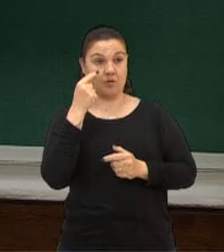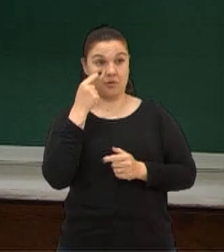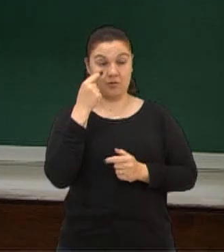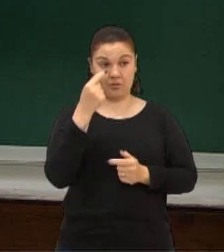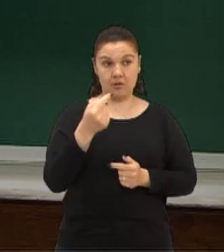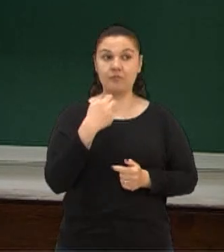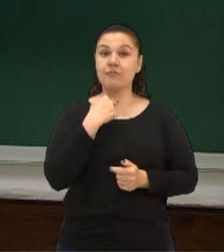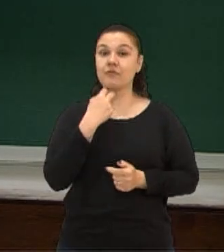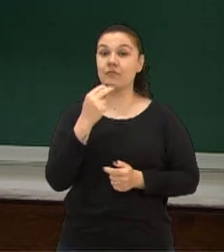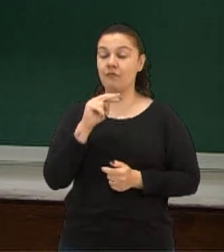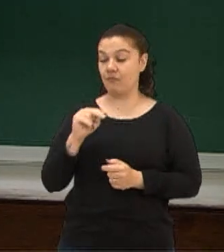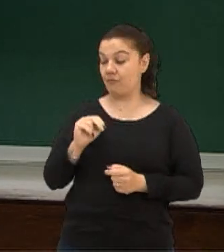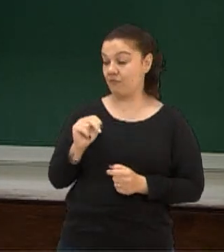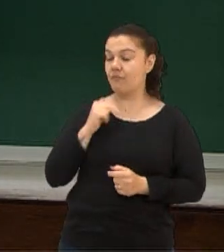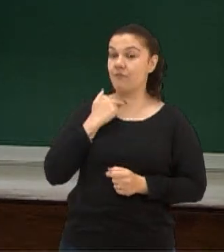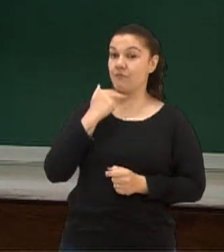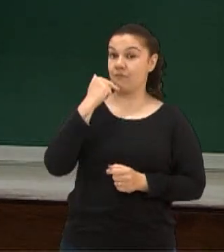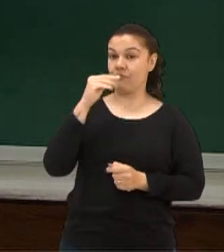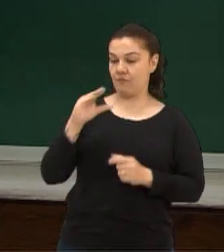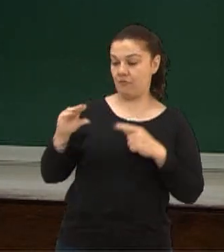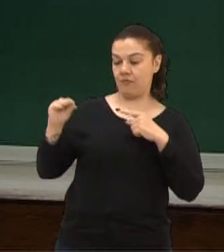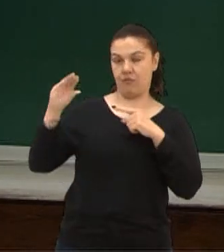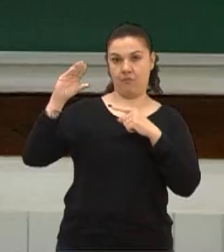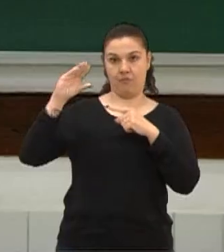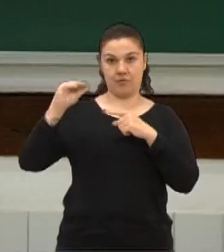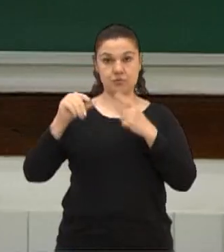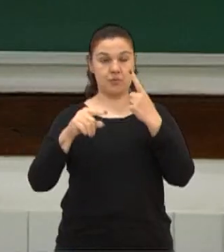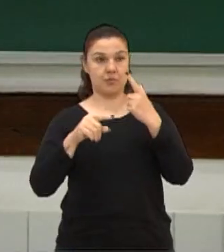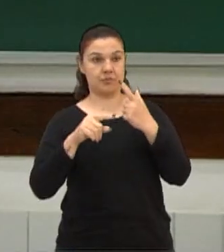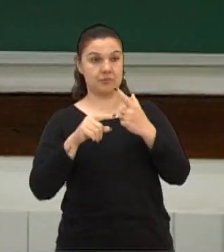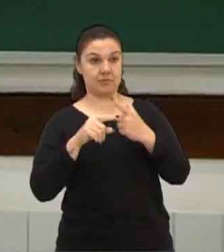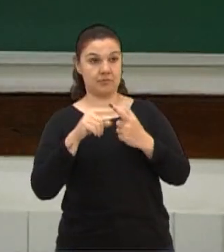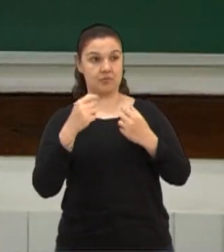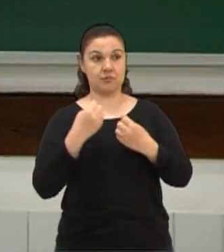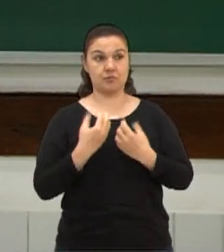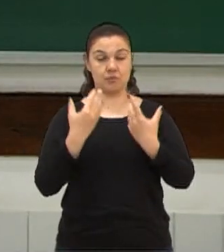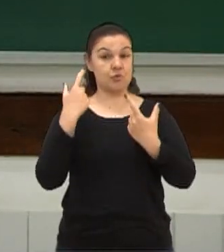que ler em voz alta. Por quê? Porque eu vou ter que trabalhar